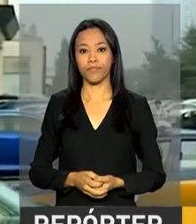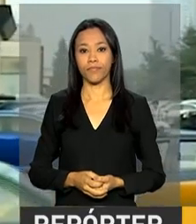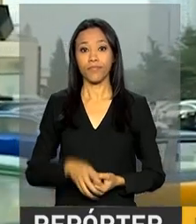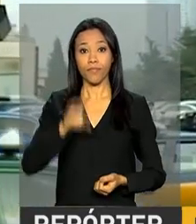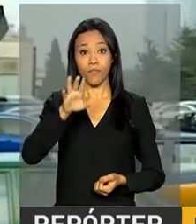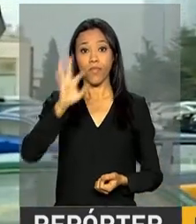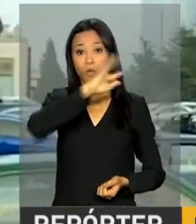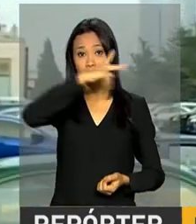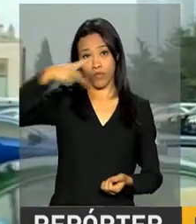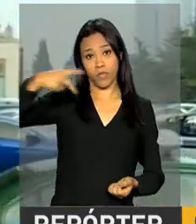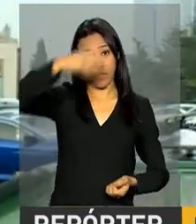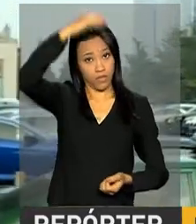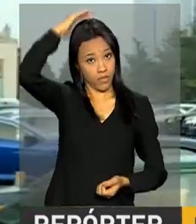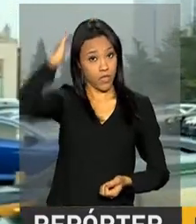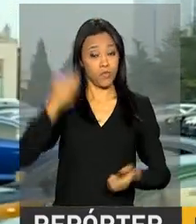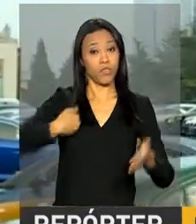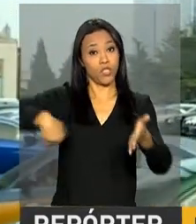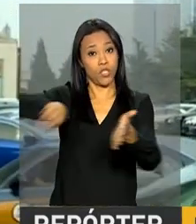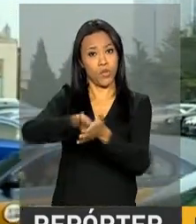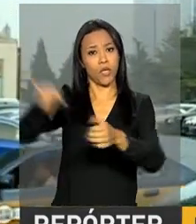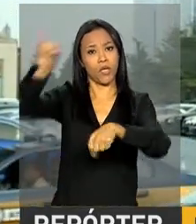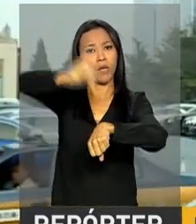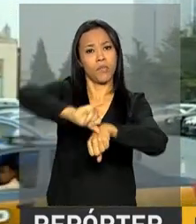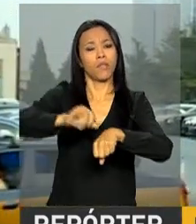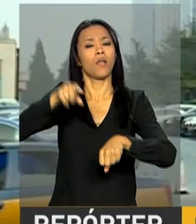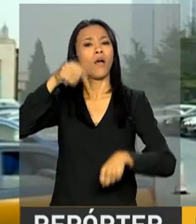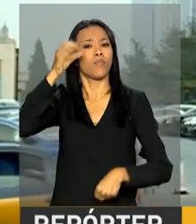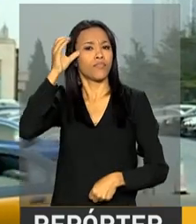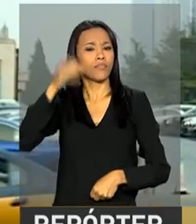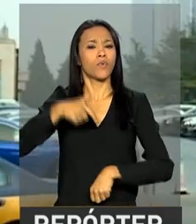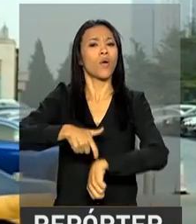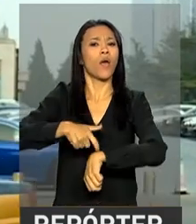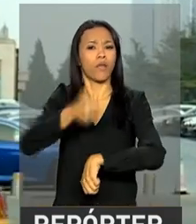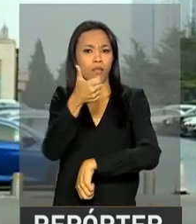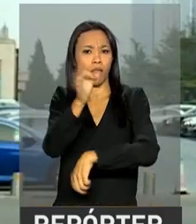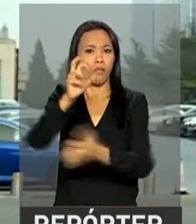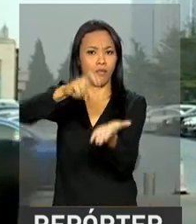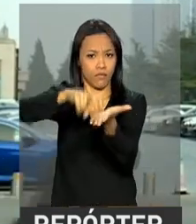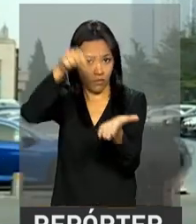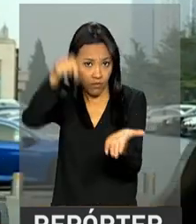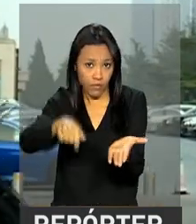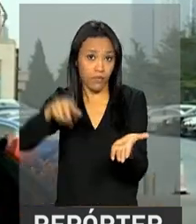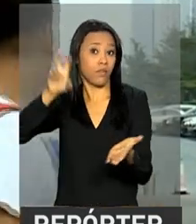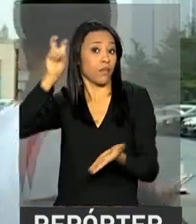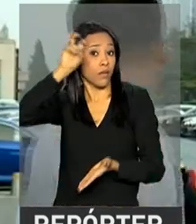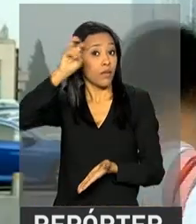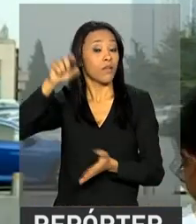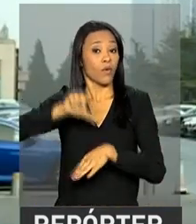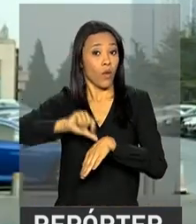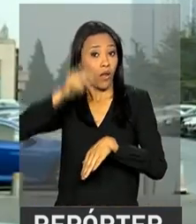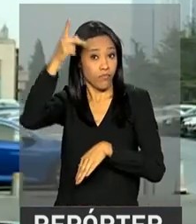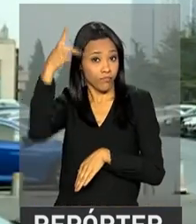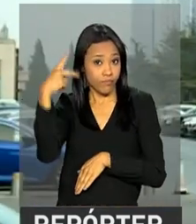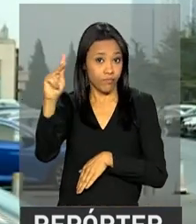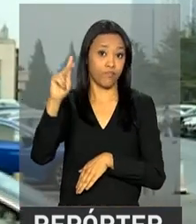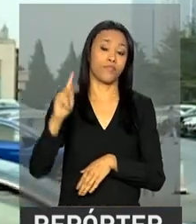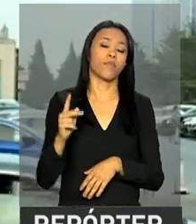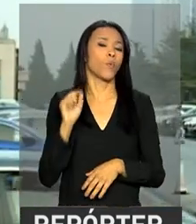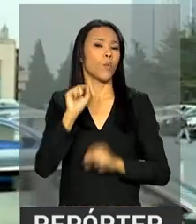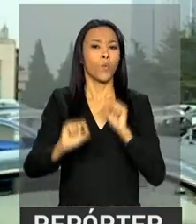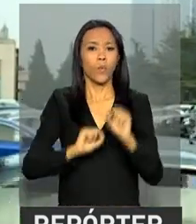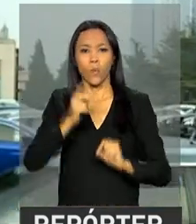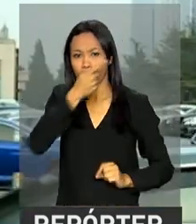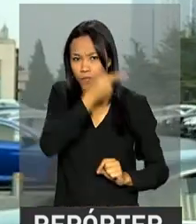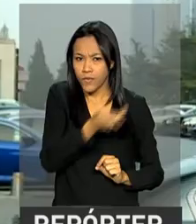O presidente Michel Temer chegou a Pequim por volta das 10 horas da manhã desta quinta-feira, pelo horário local, para uma